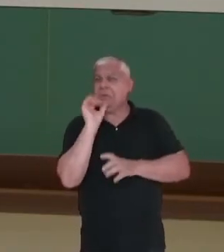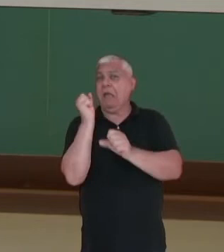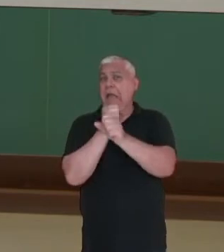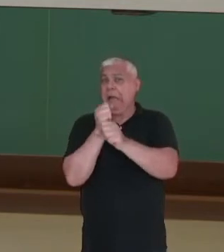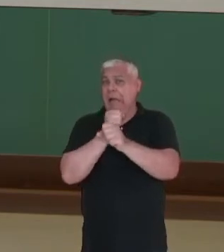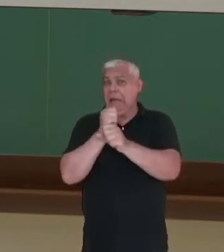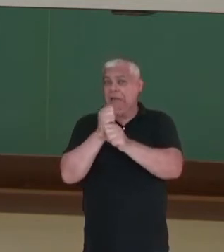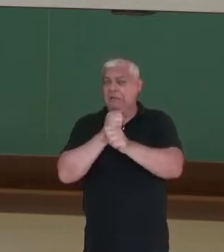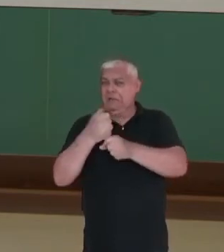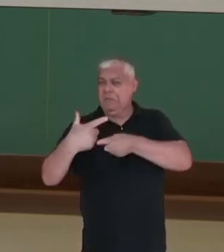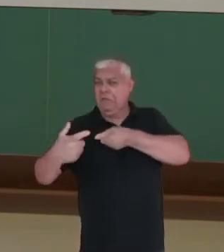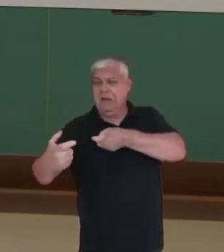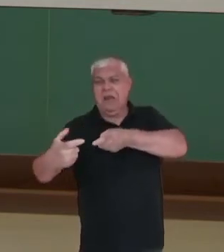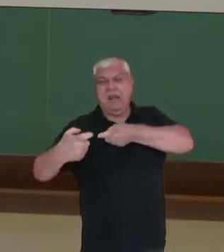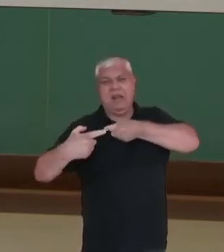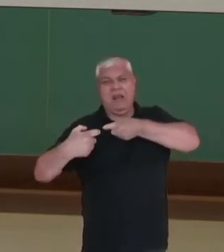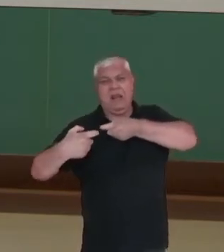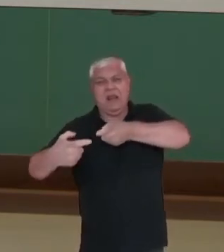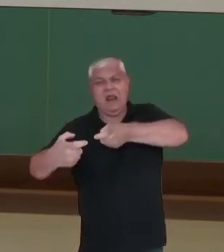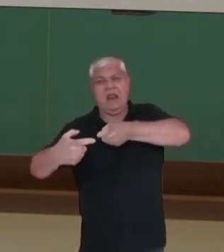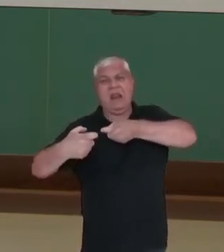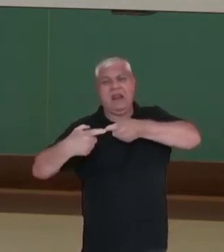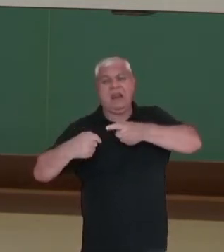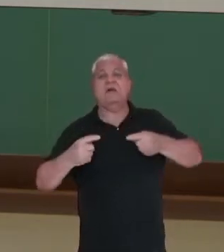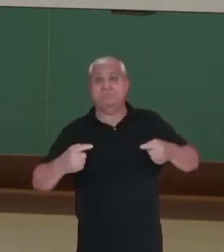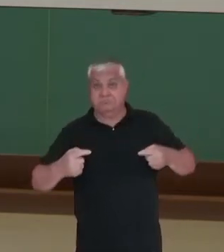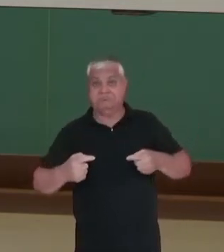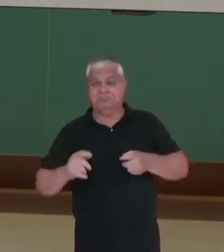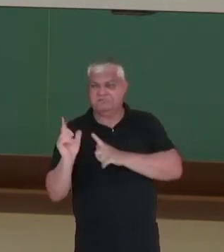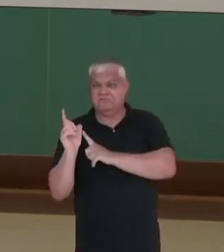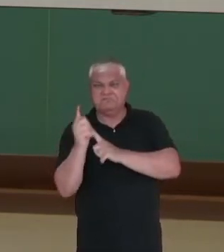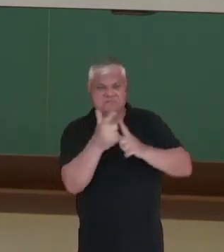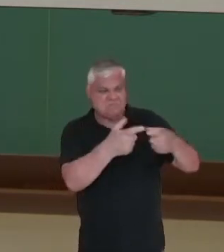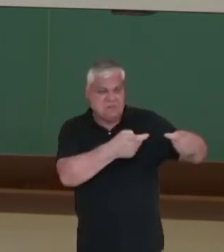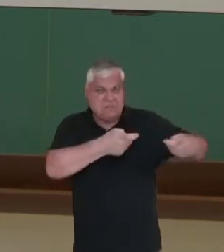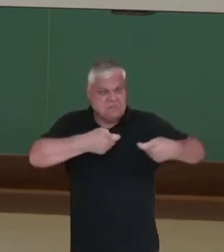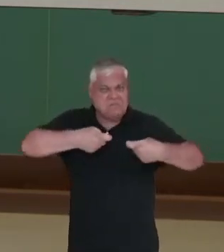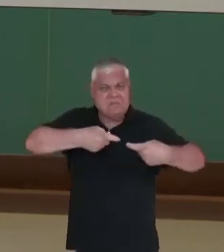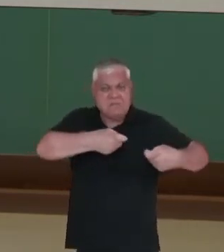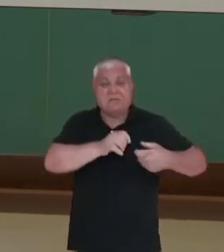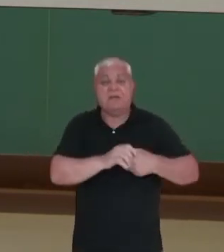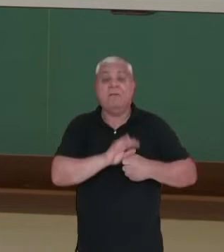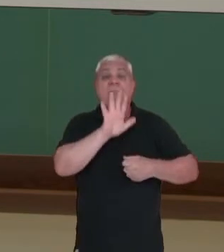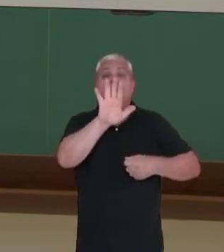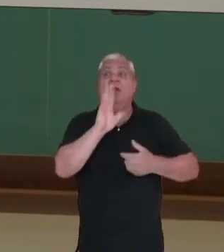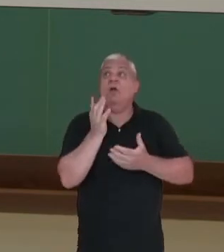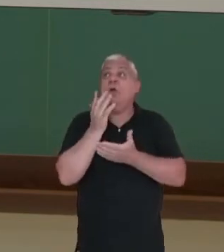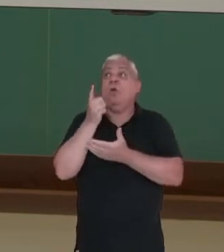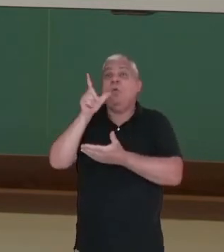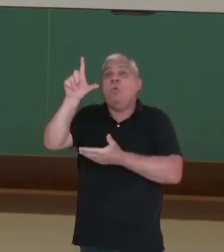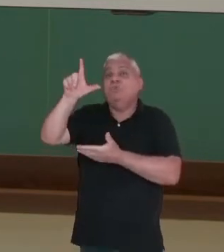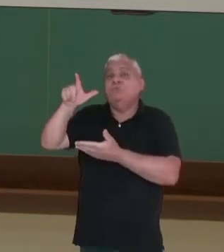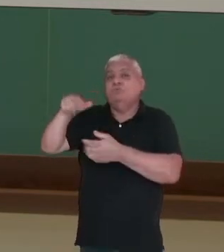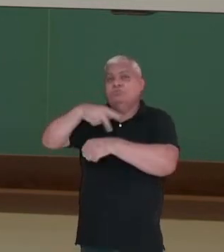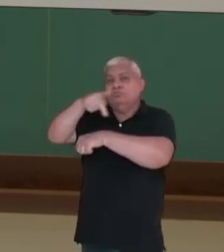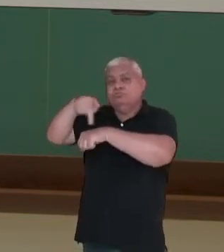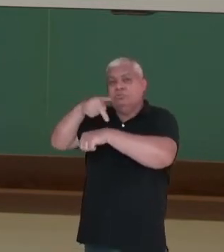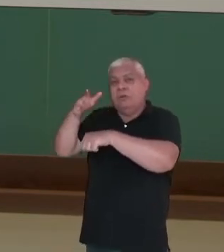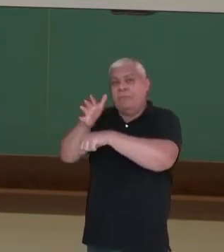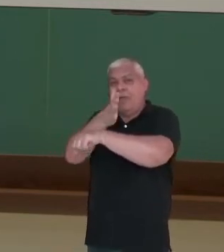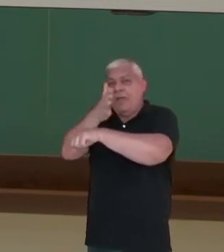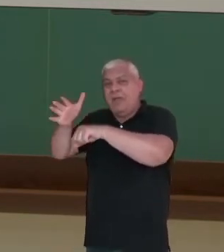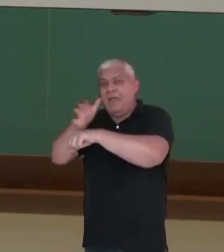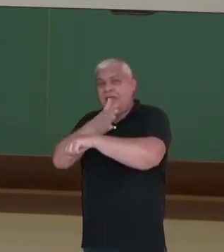ano. Então, esse processo, então, foi um conflito armado realmente. Mas, em alguns outros casos, colônias